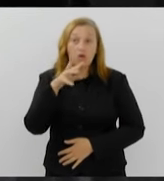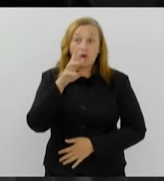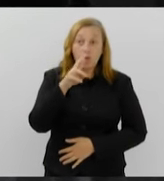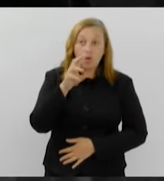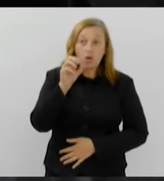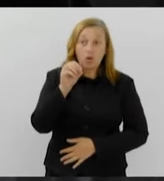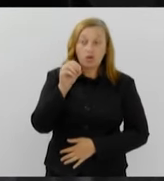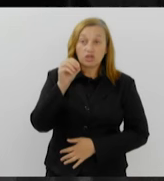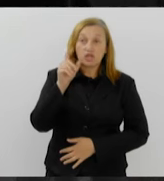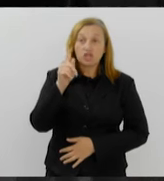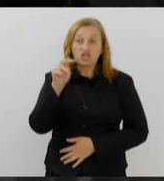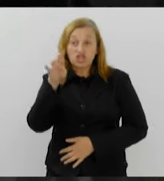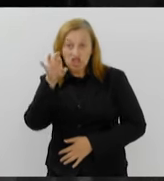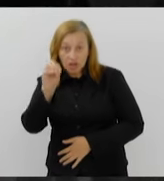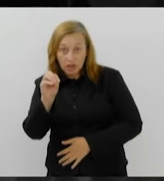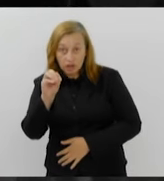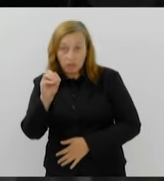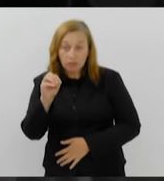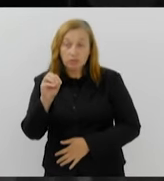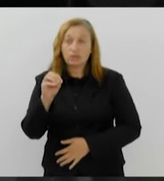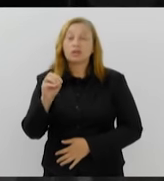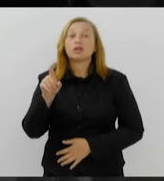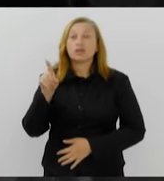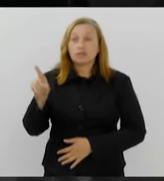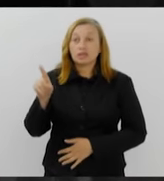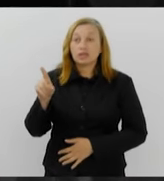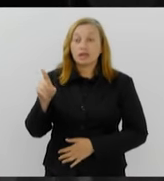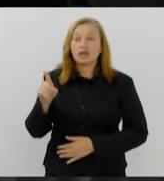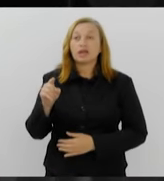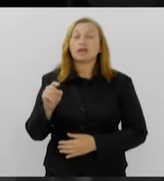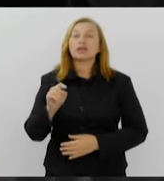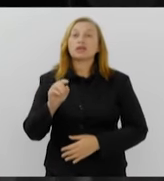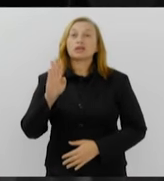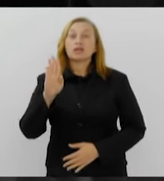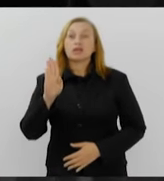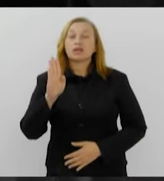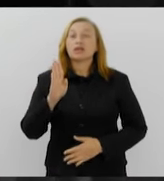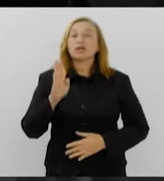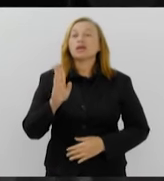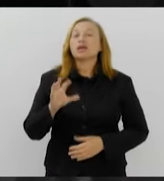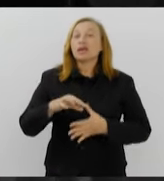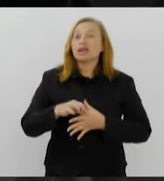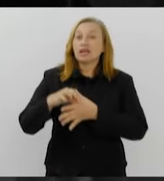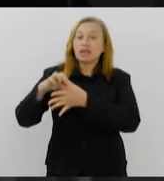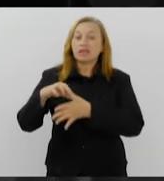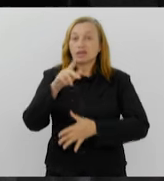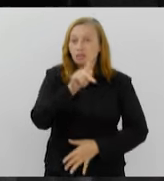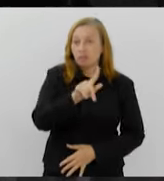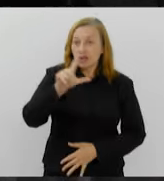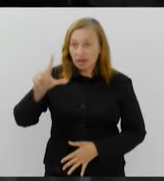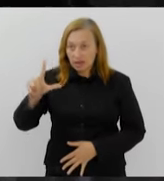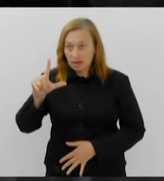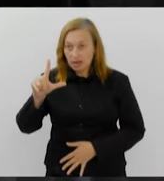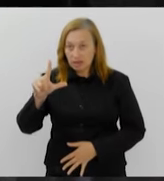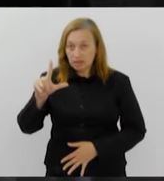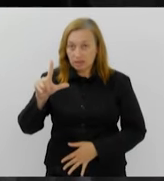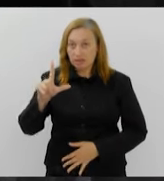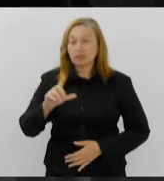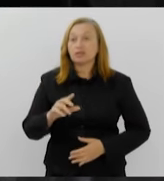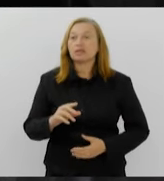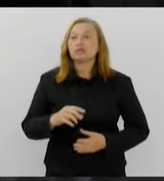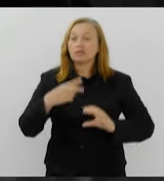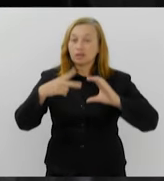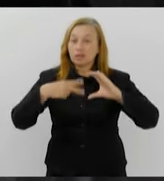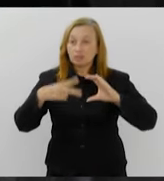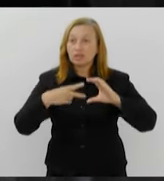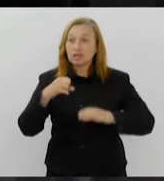está em campanha para reeleição Rogério que é líder do pl na Câmara Municipal e que se alguém foi vítima